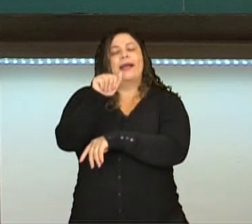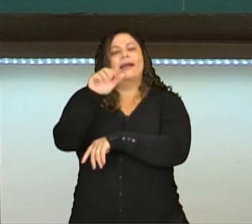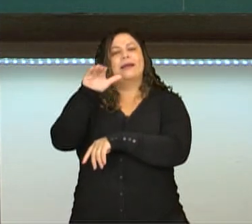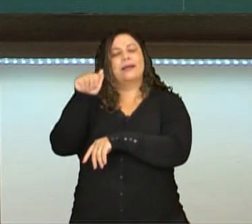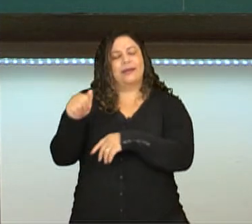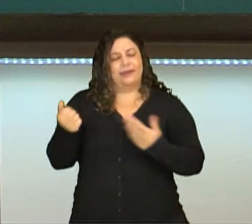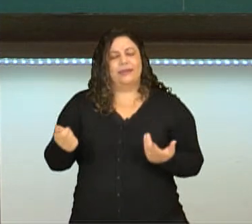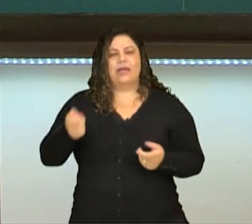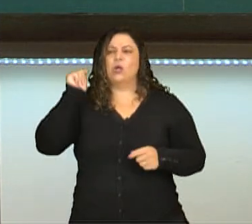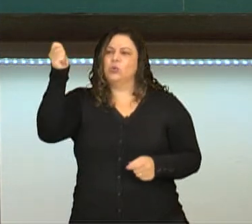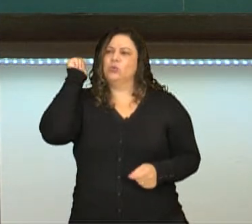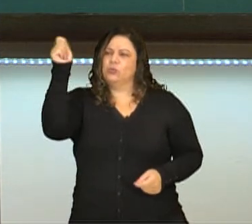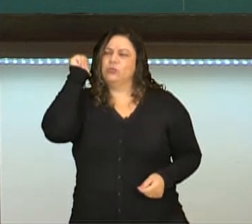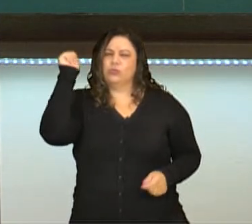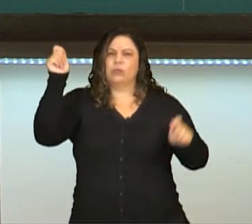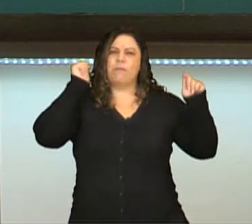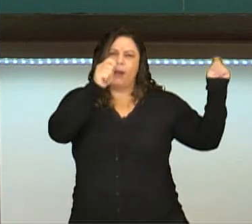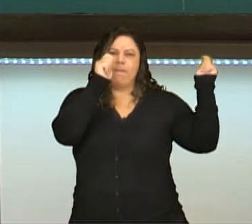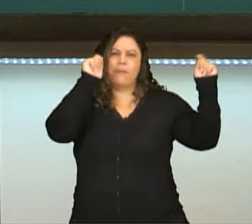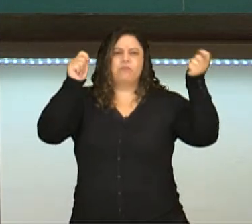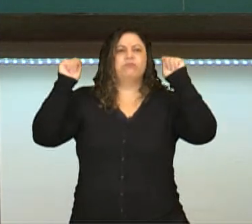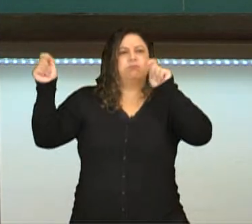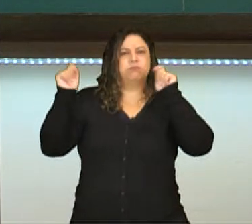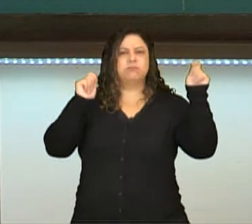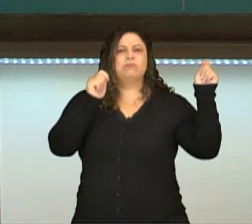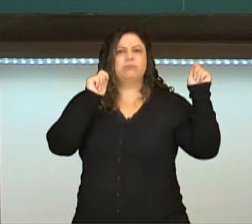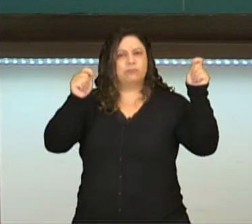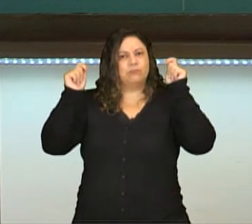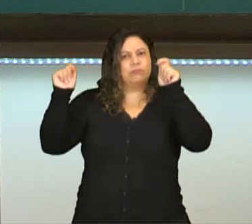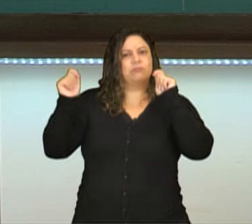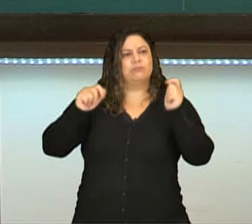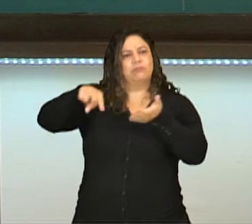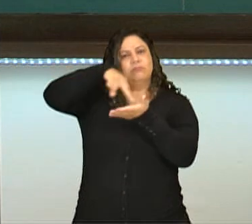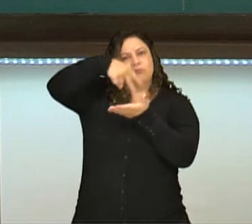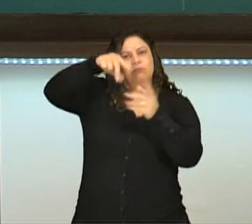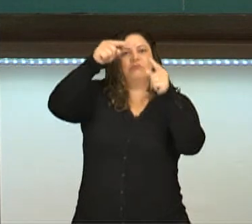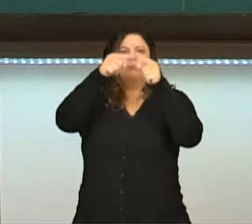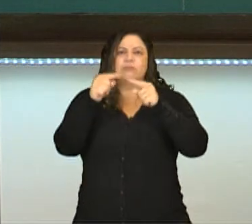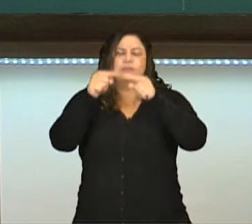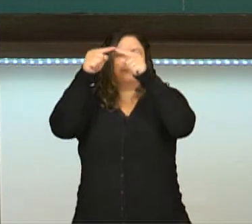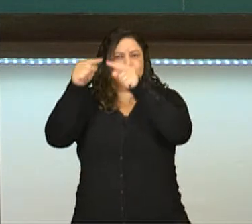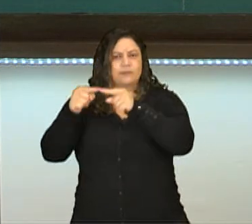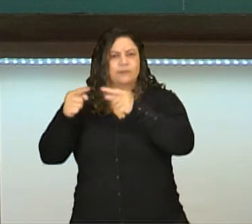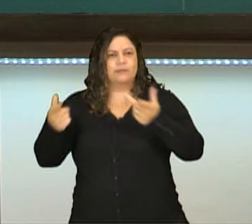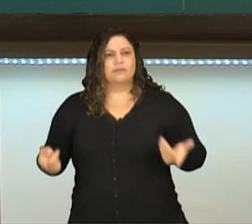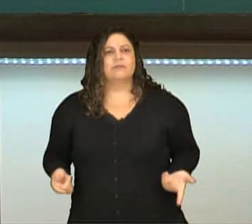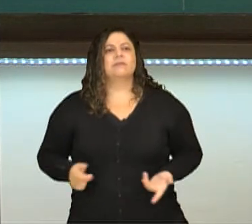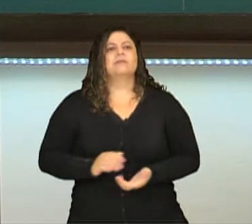de chocalho, muito utilizados nessa forma de coreografia também.